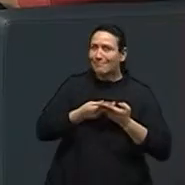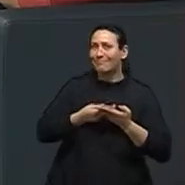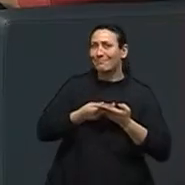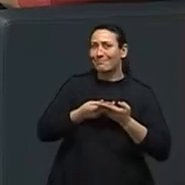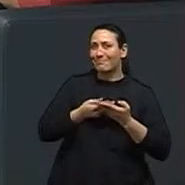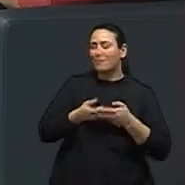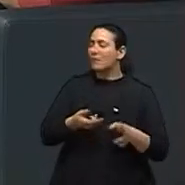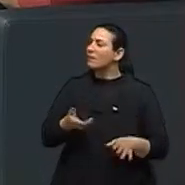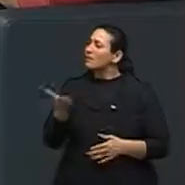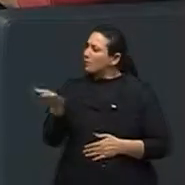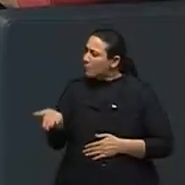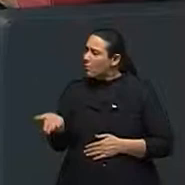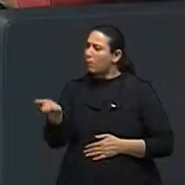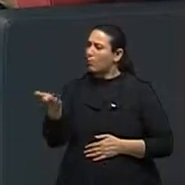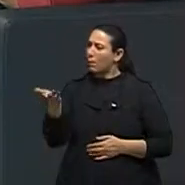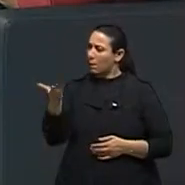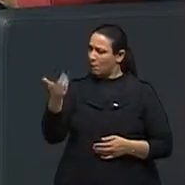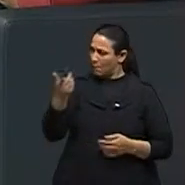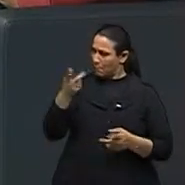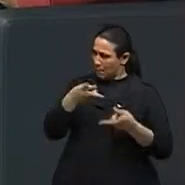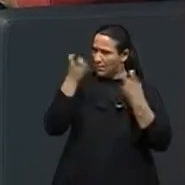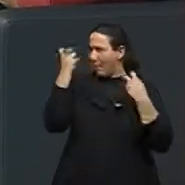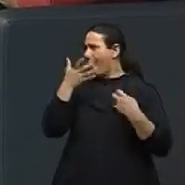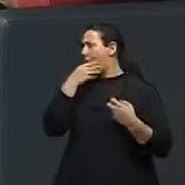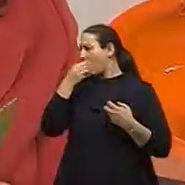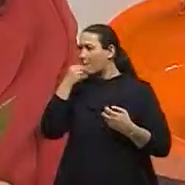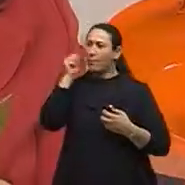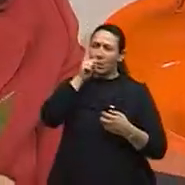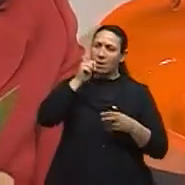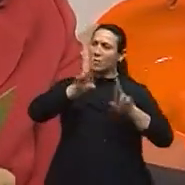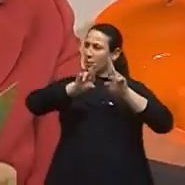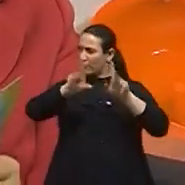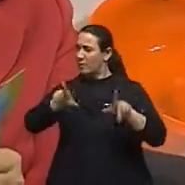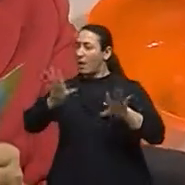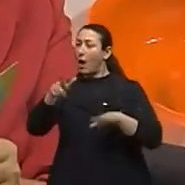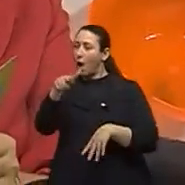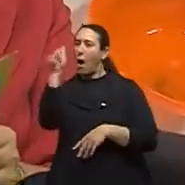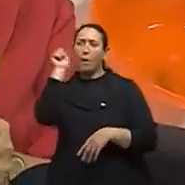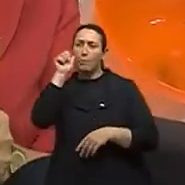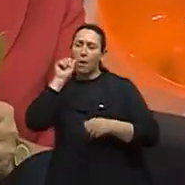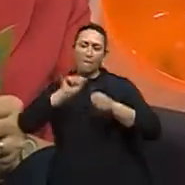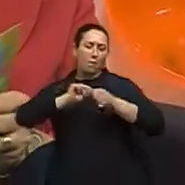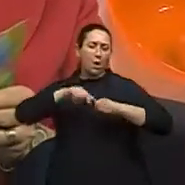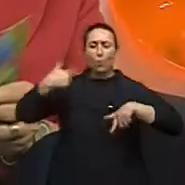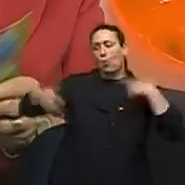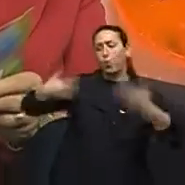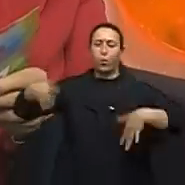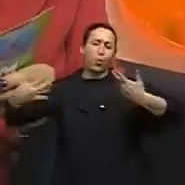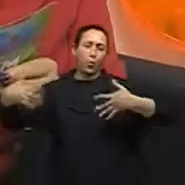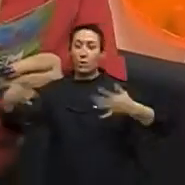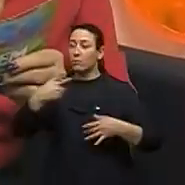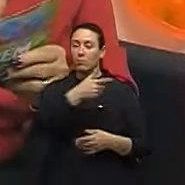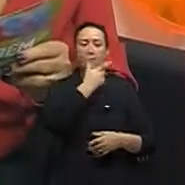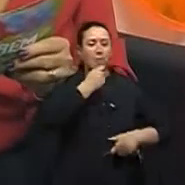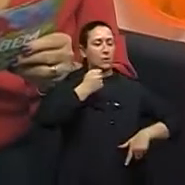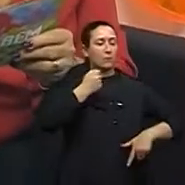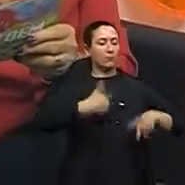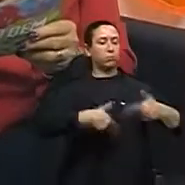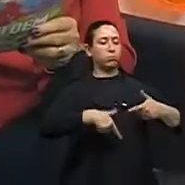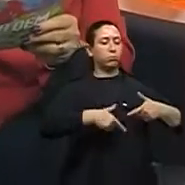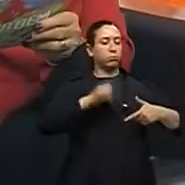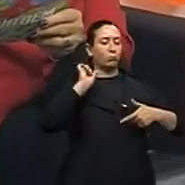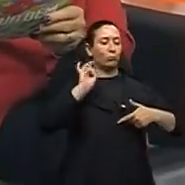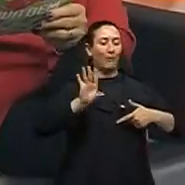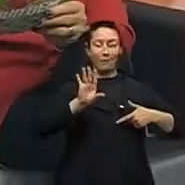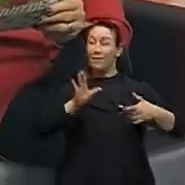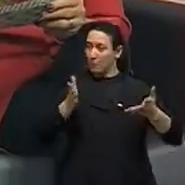nós a gente constata pela diferença entre homens e mulheres a mulher faz três coisas ao mesmo tempo o homem faz uma coisa só quer dizer tem a ver